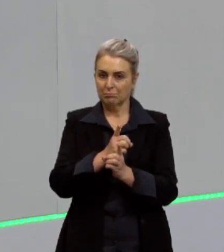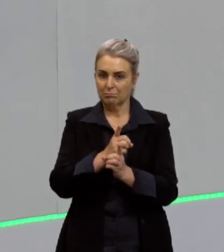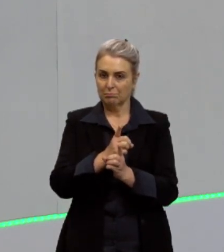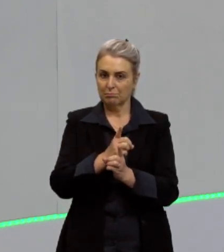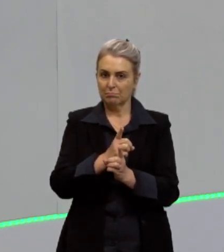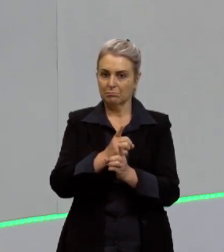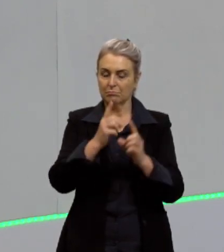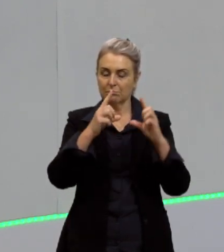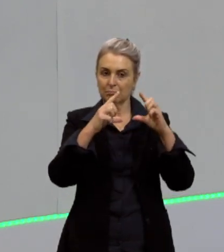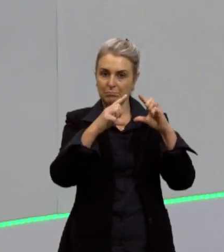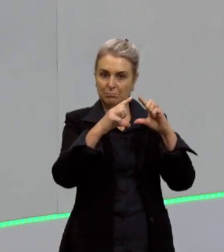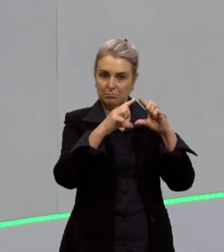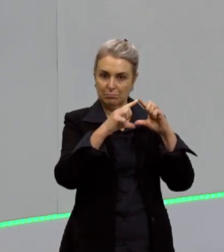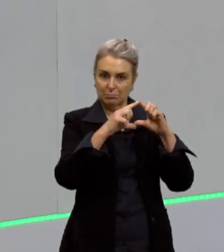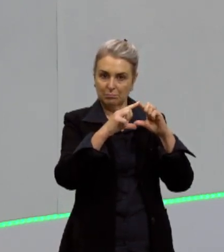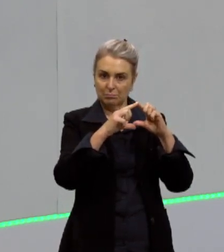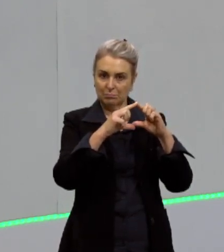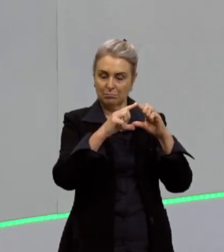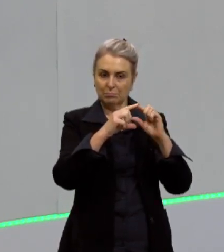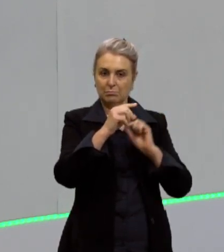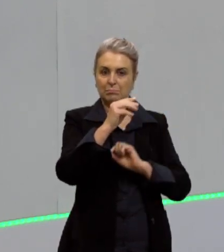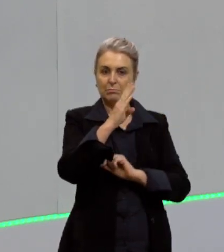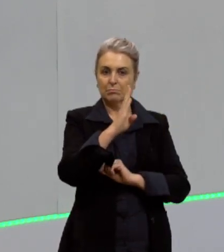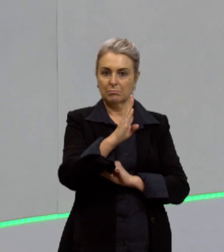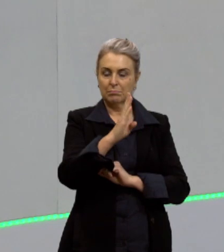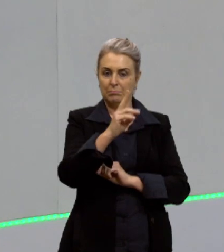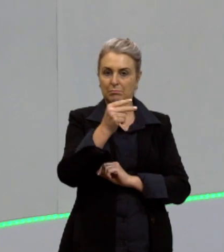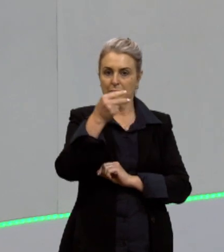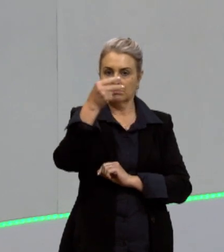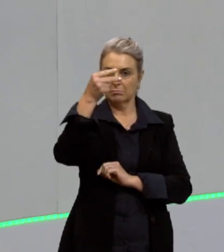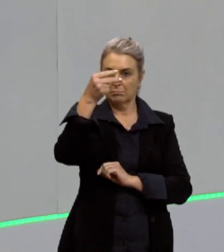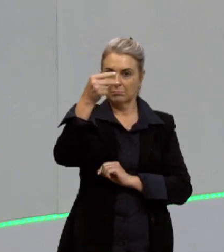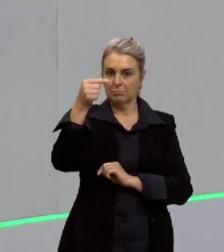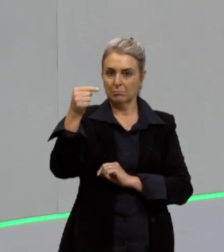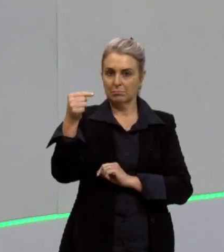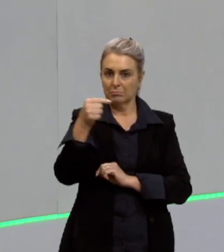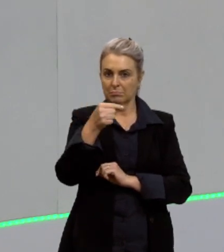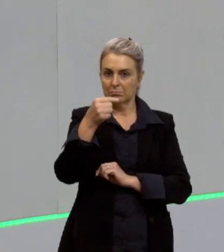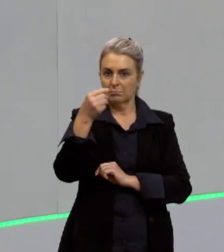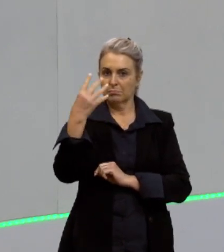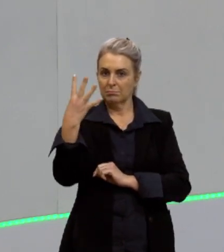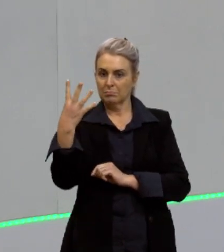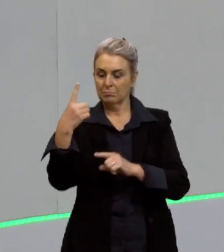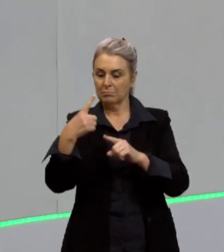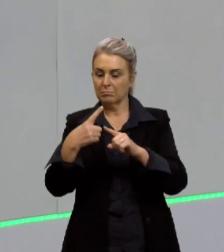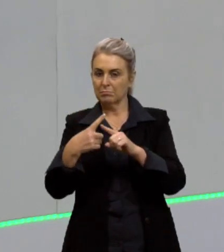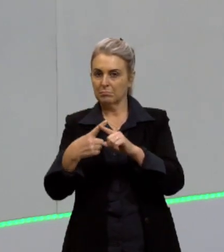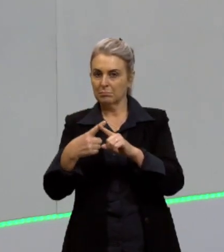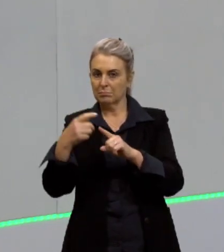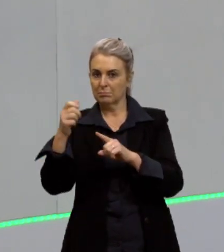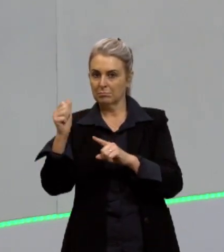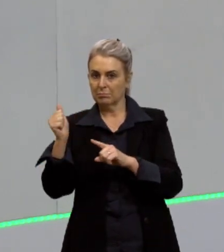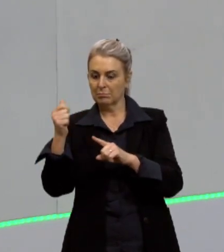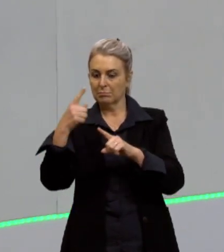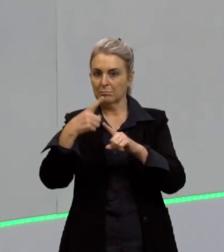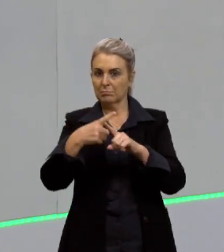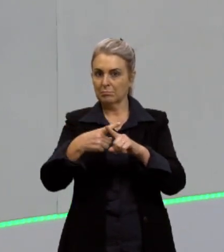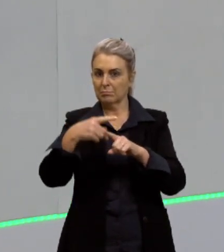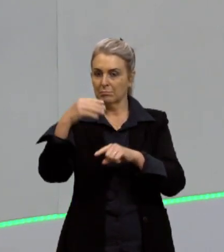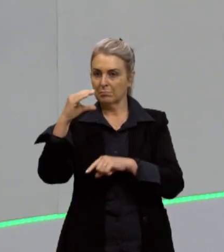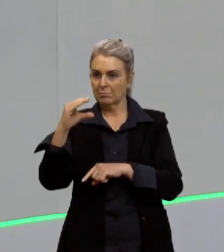do delta? B ao quadrado menos 4 vezes o A vezes o C.